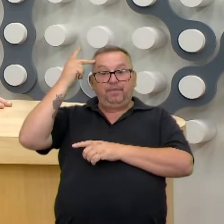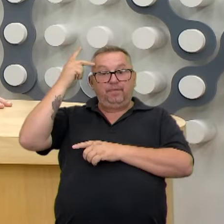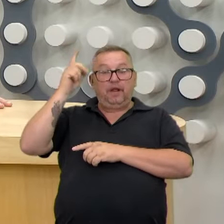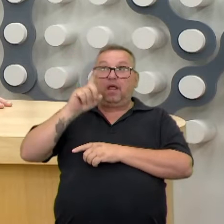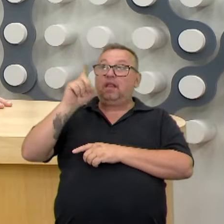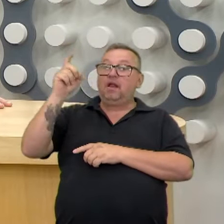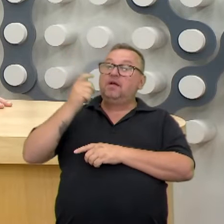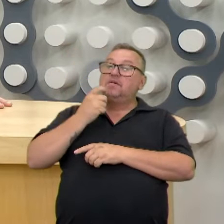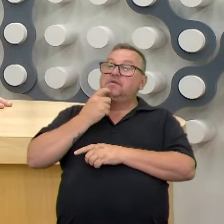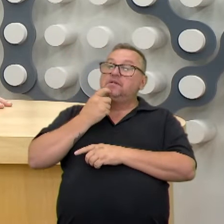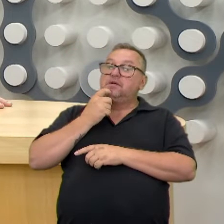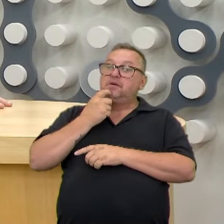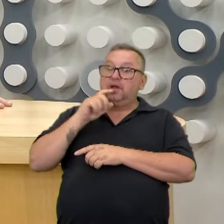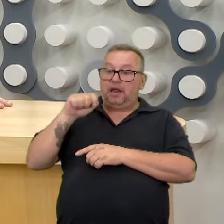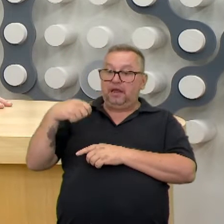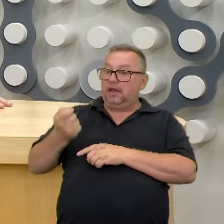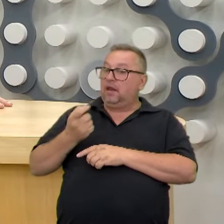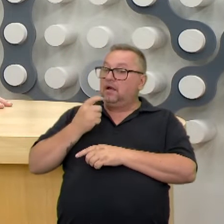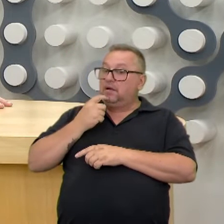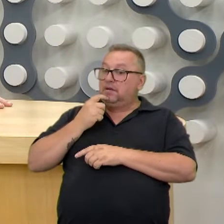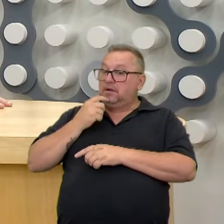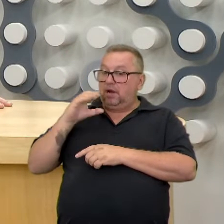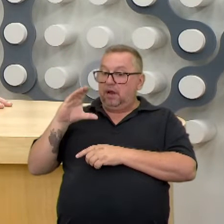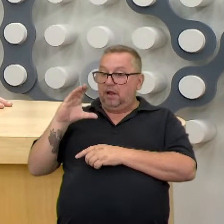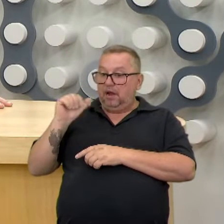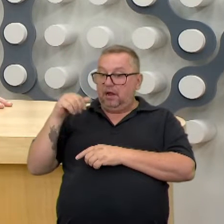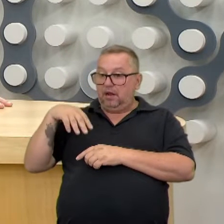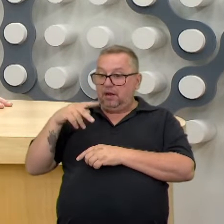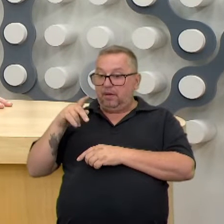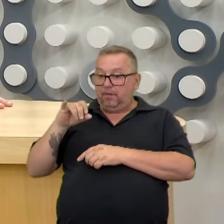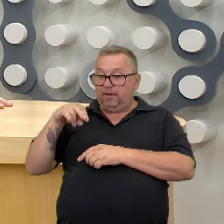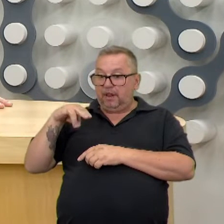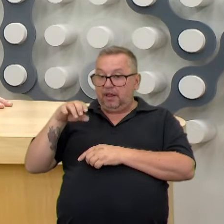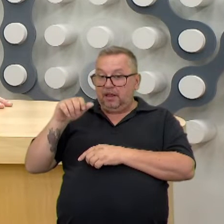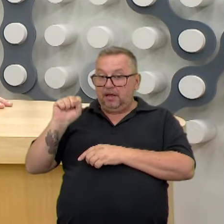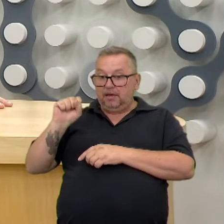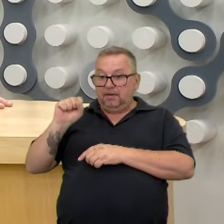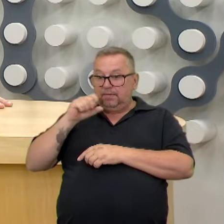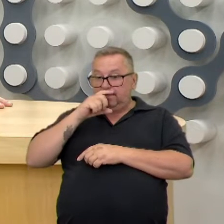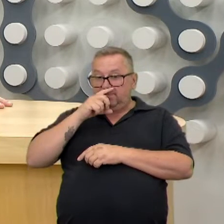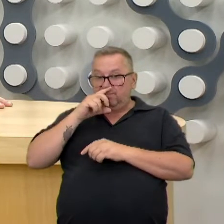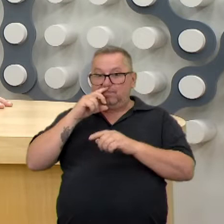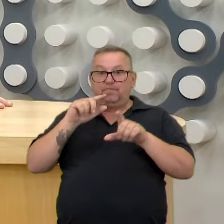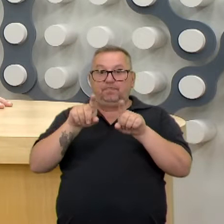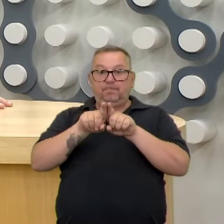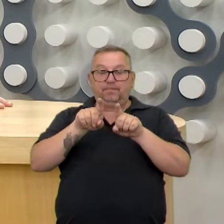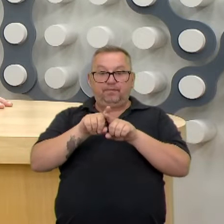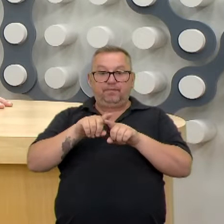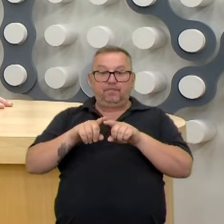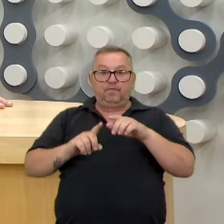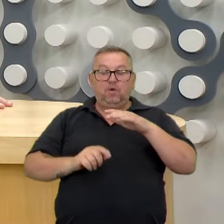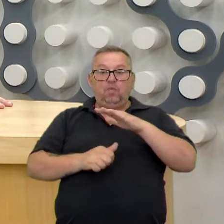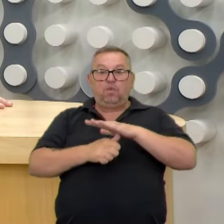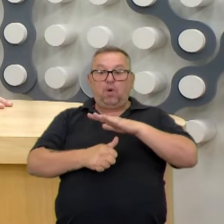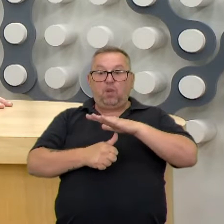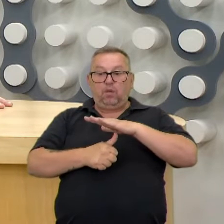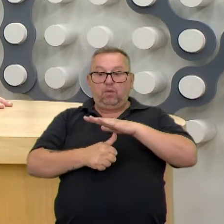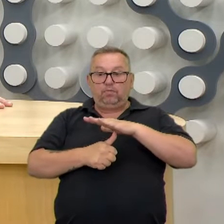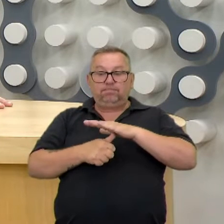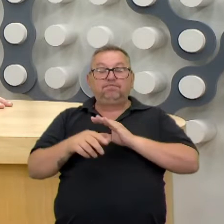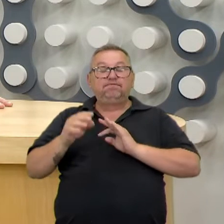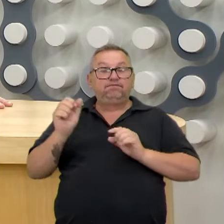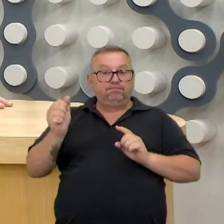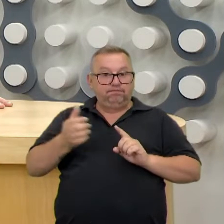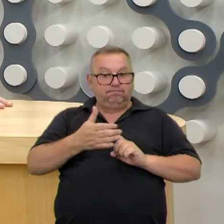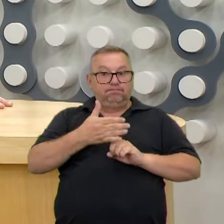em Campinas, por isso que é a Unicamp, né, a Universidade Estadual de Campinas, né, e é um dos polos tecnológicos tanto